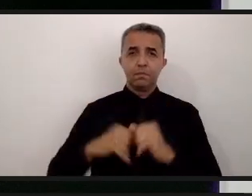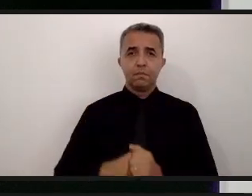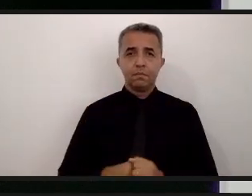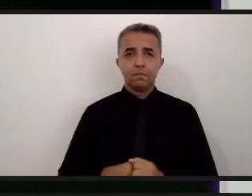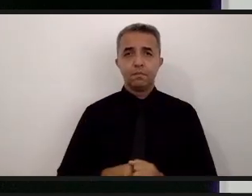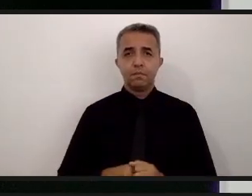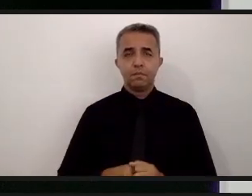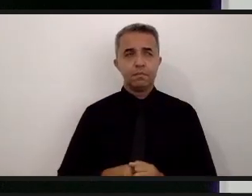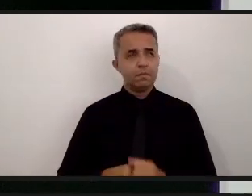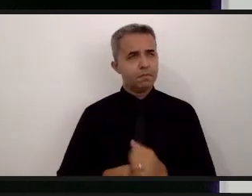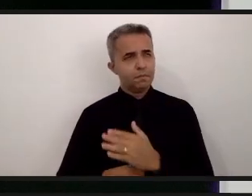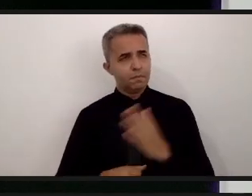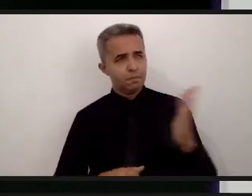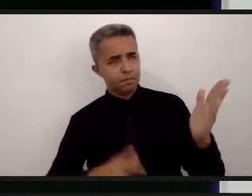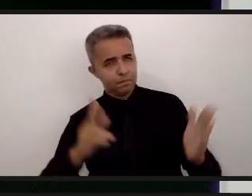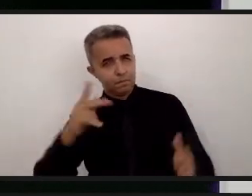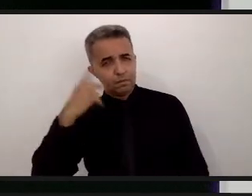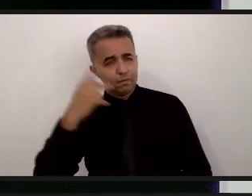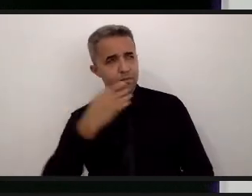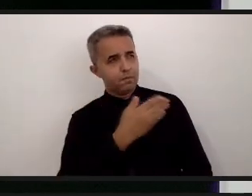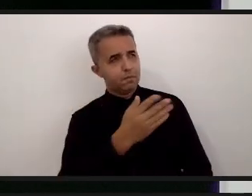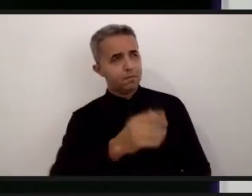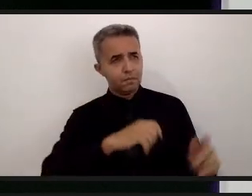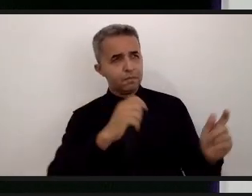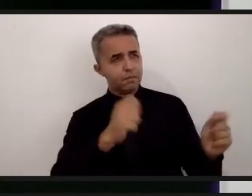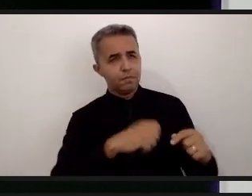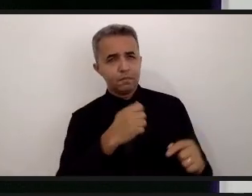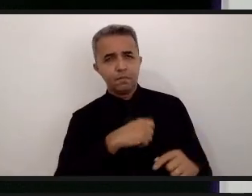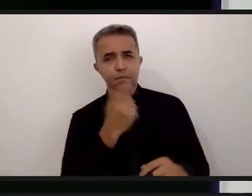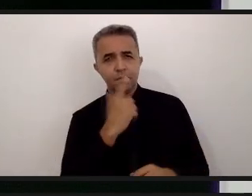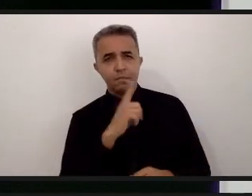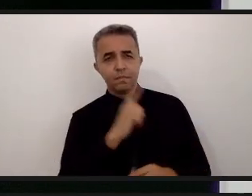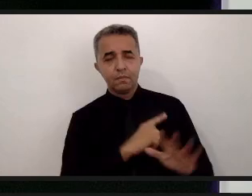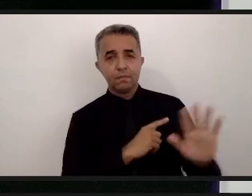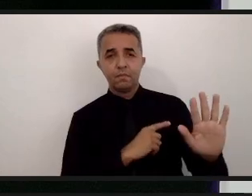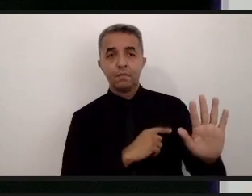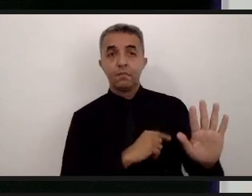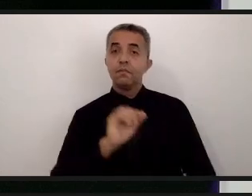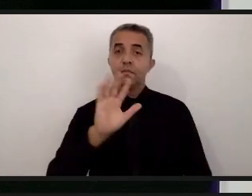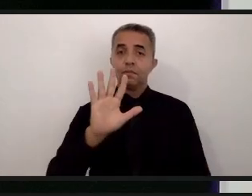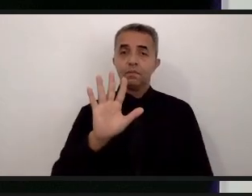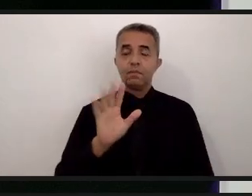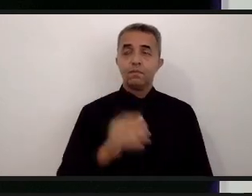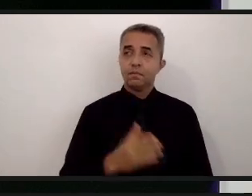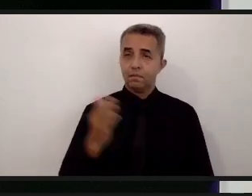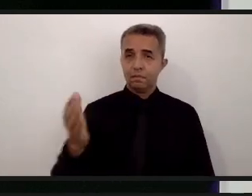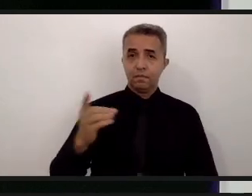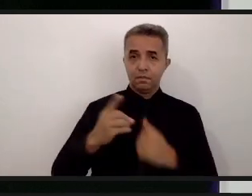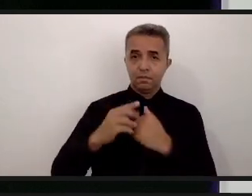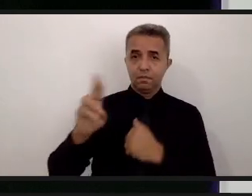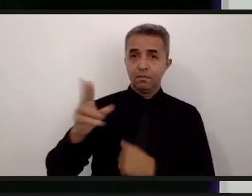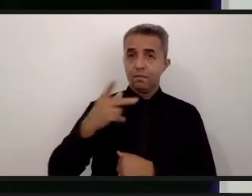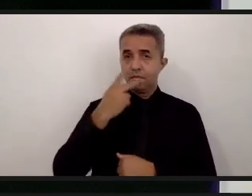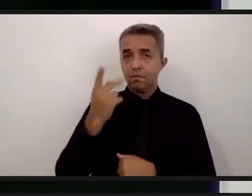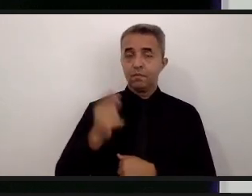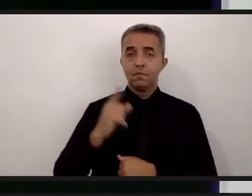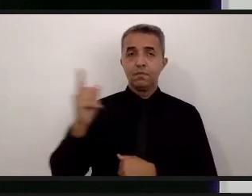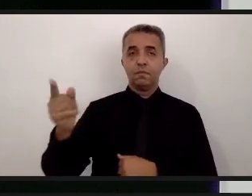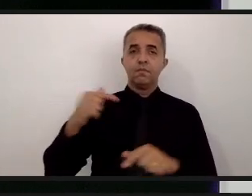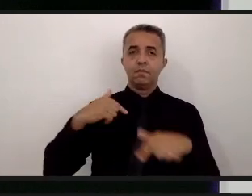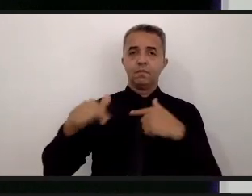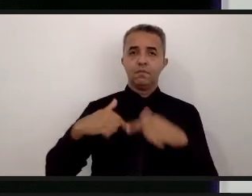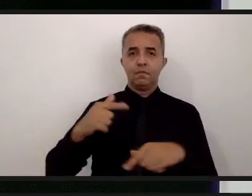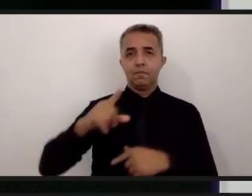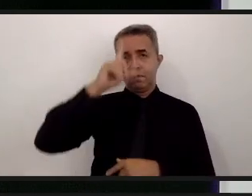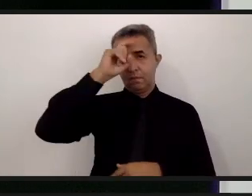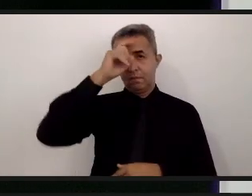se somos política, nossa, deu tudo certo. Mas, como o doutor falou, eu trabalho no hospital de câncer e